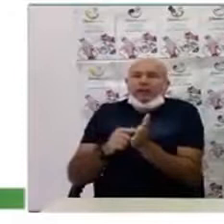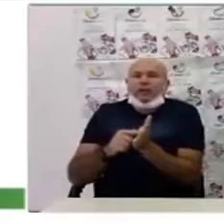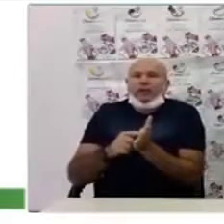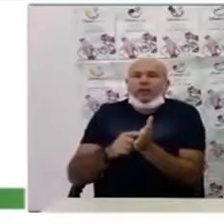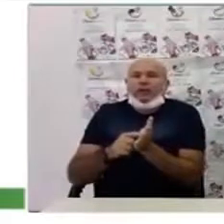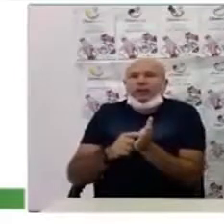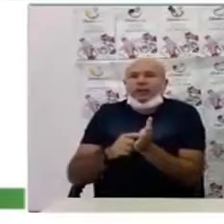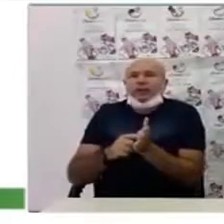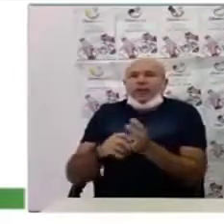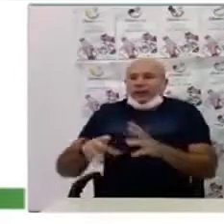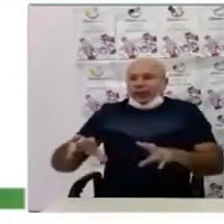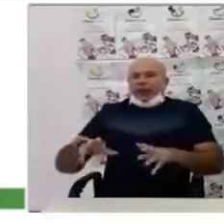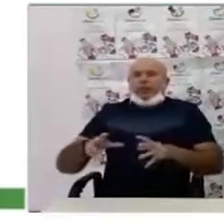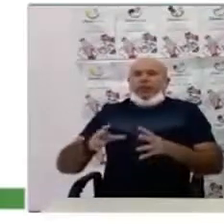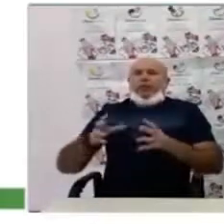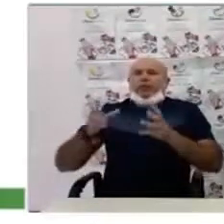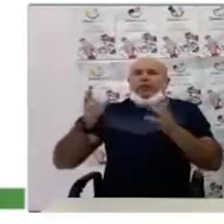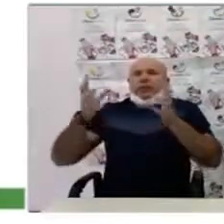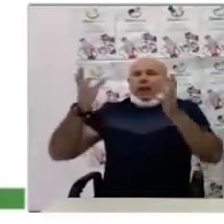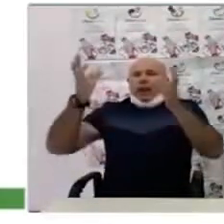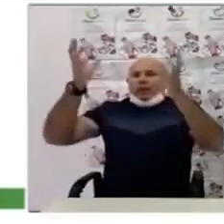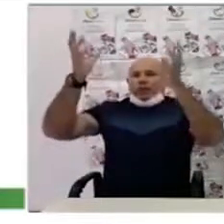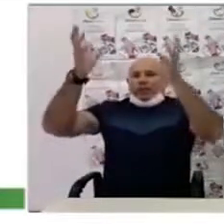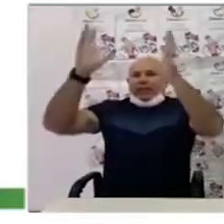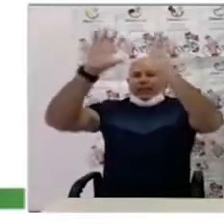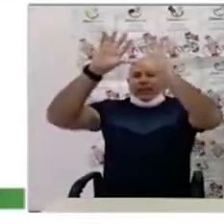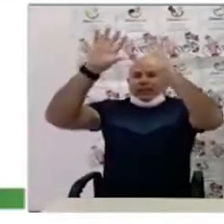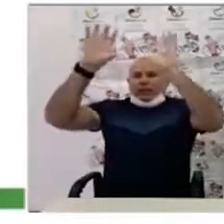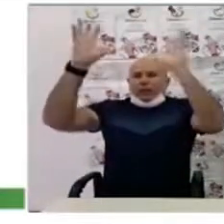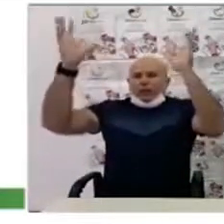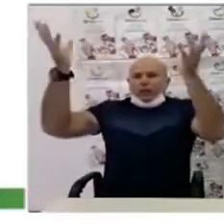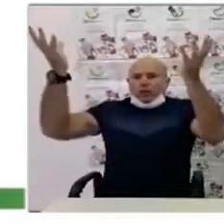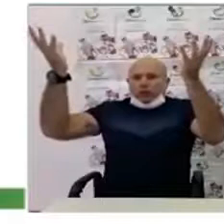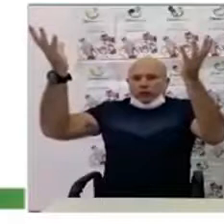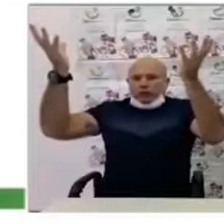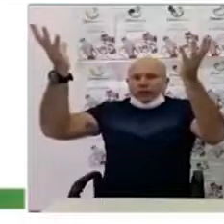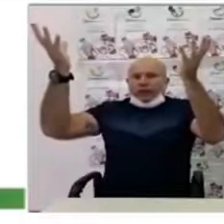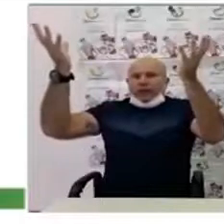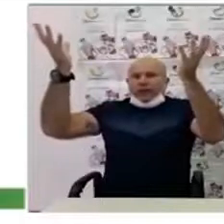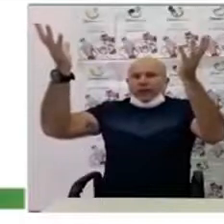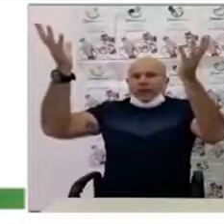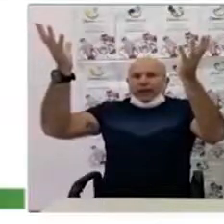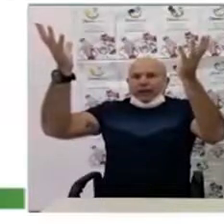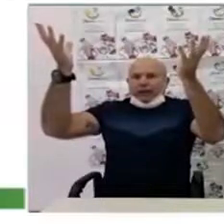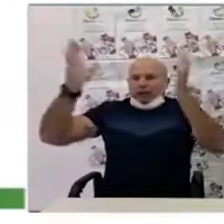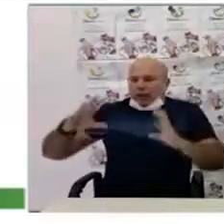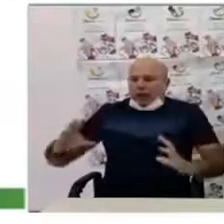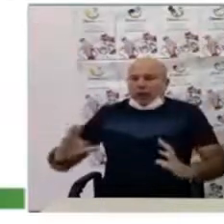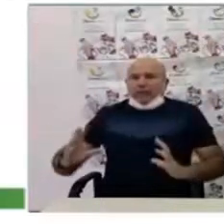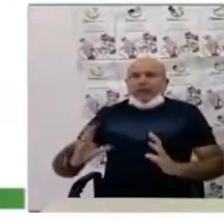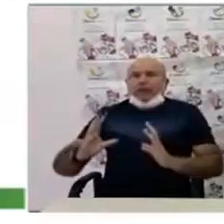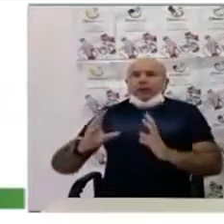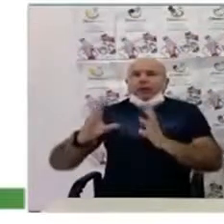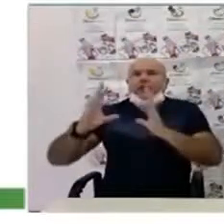acontece nos fogos de artifício. Tem aquela explosão, aí quando chega lá em cima dá aquela cor. O que é que você vê ali, então? Na hora